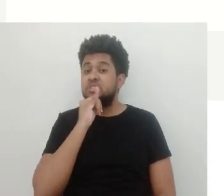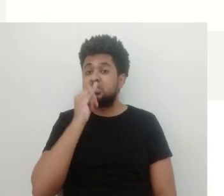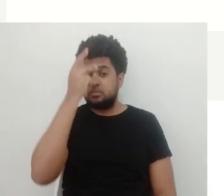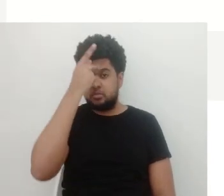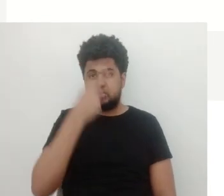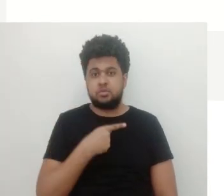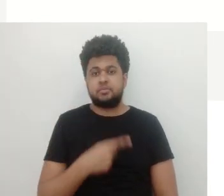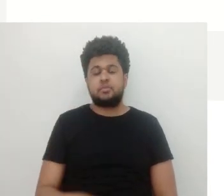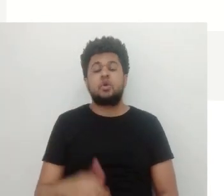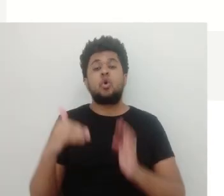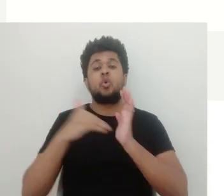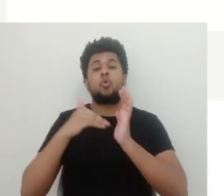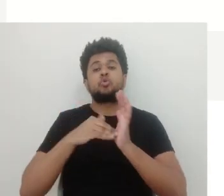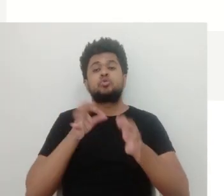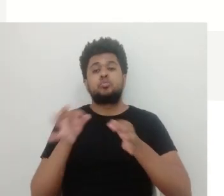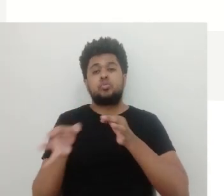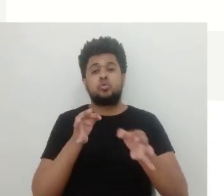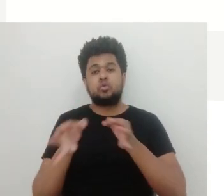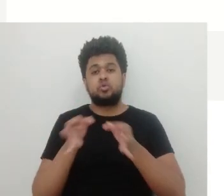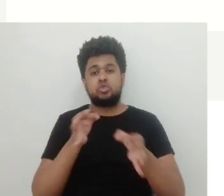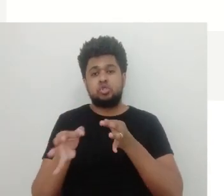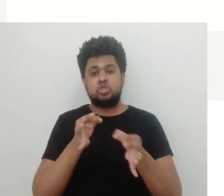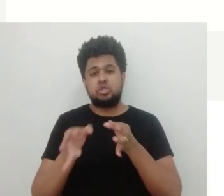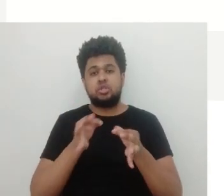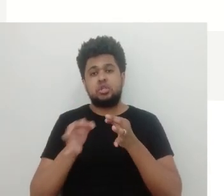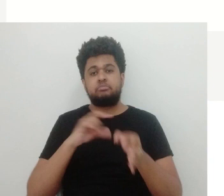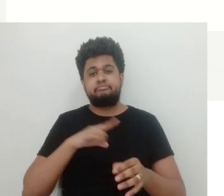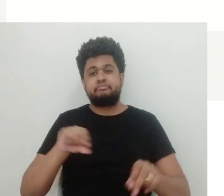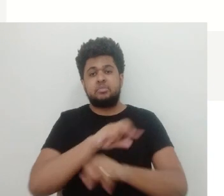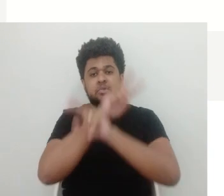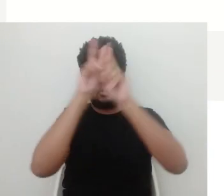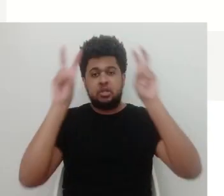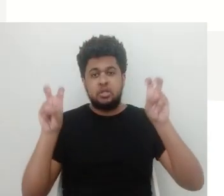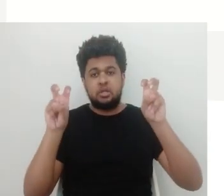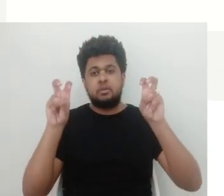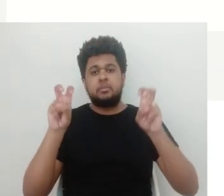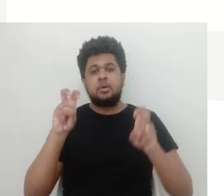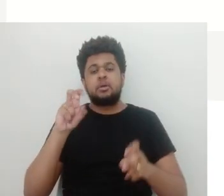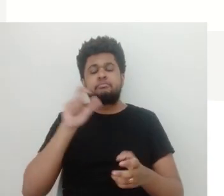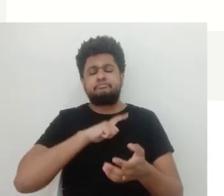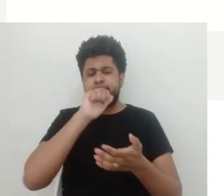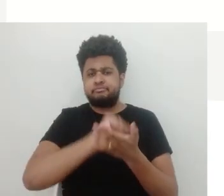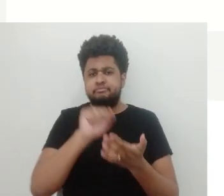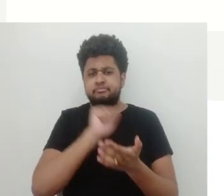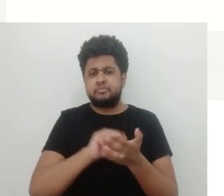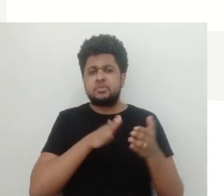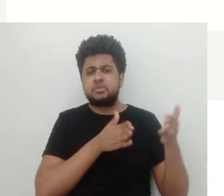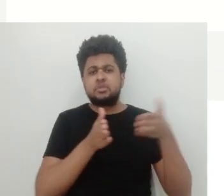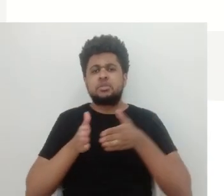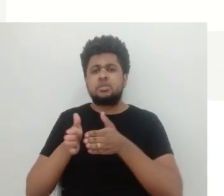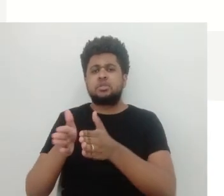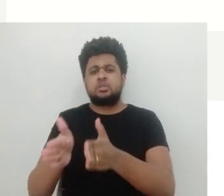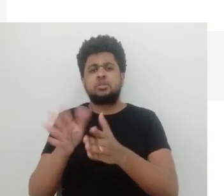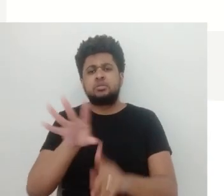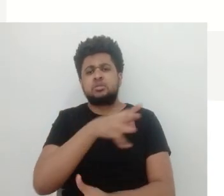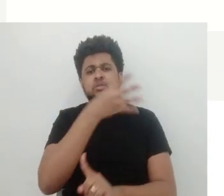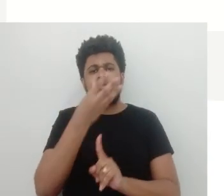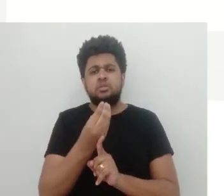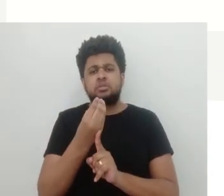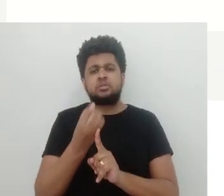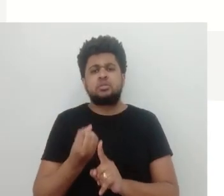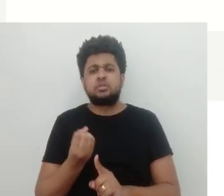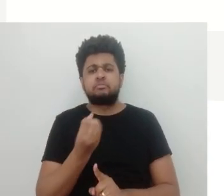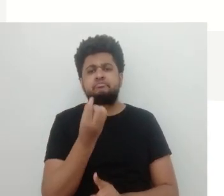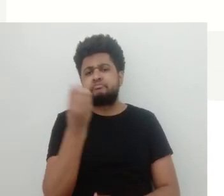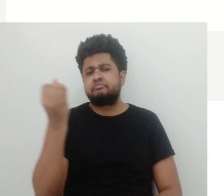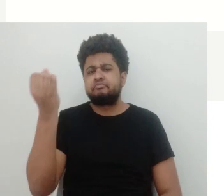do século XIX. Né? Eduardo falou que o pensamento latino-americano deve incluir também